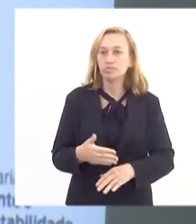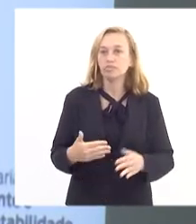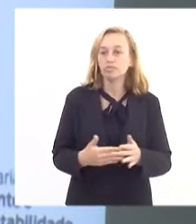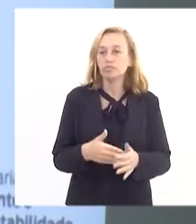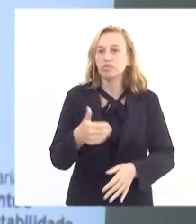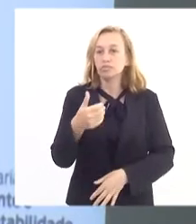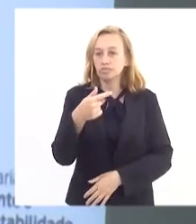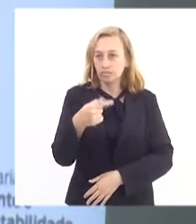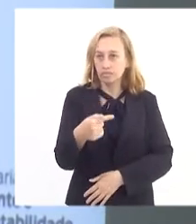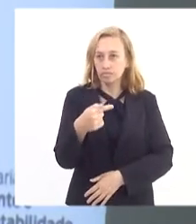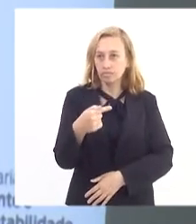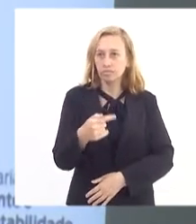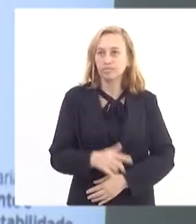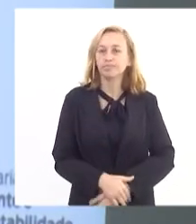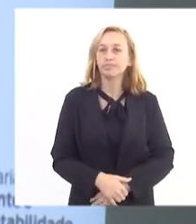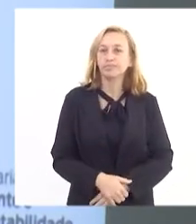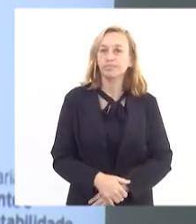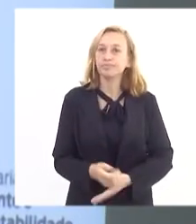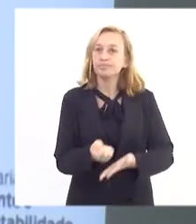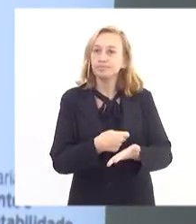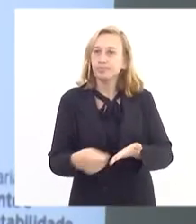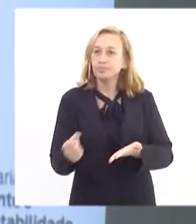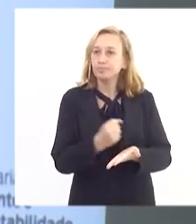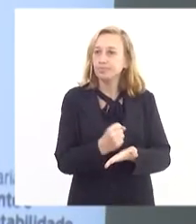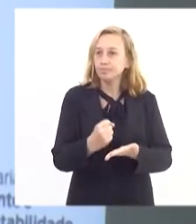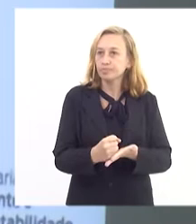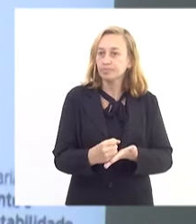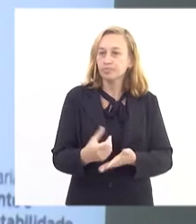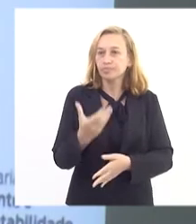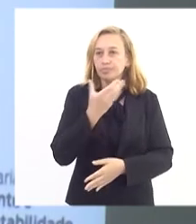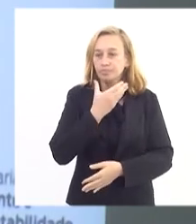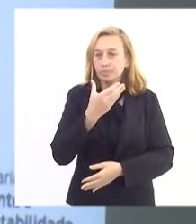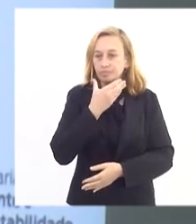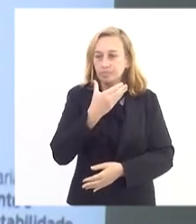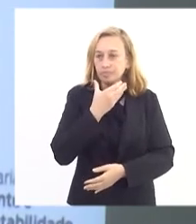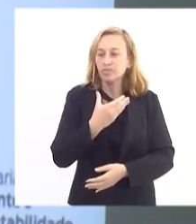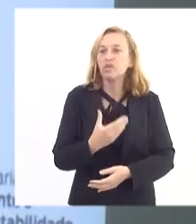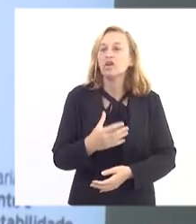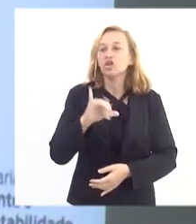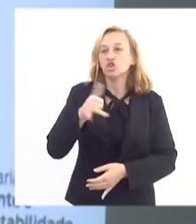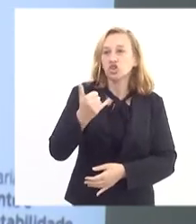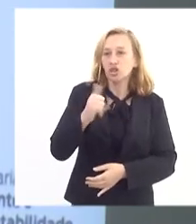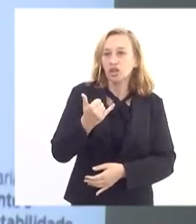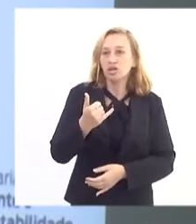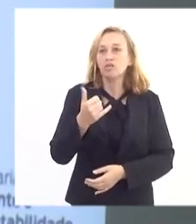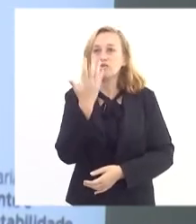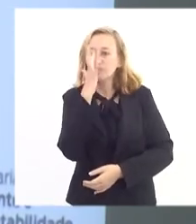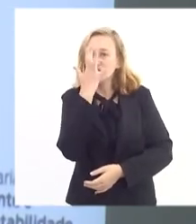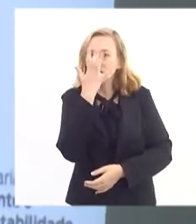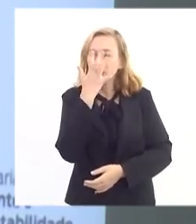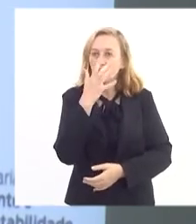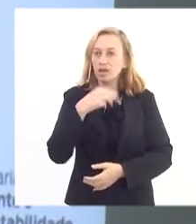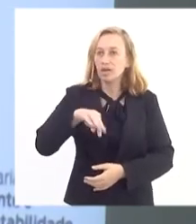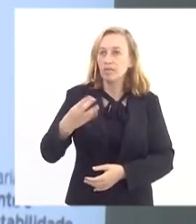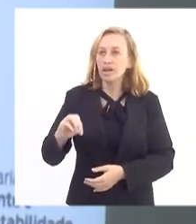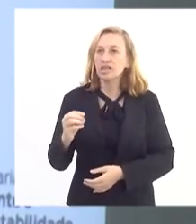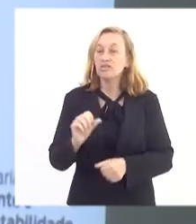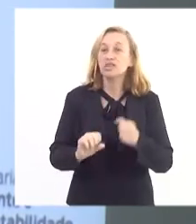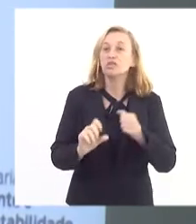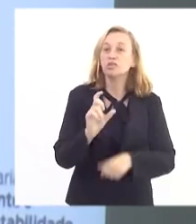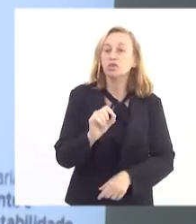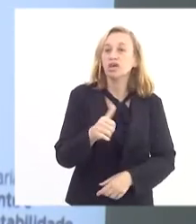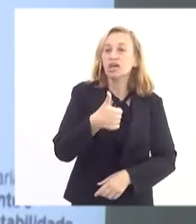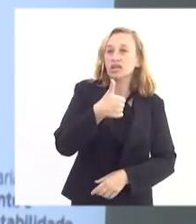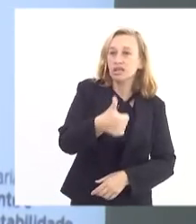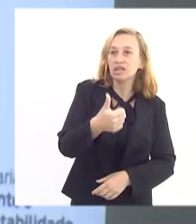tá? Então, assinaram o contrato em dezembro, janeiro, fevereiro e março. O que nós fizemos? Já tem